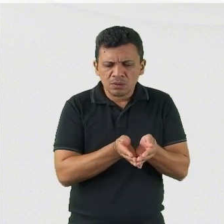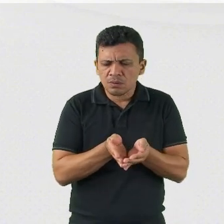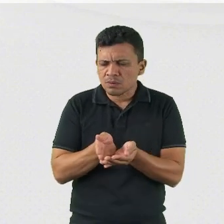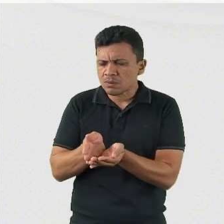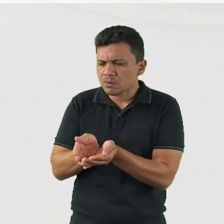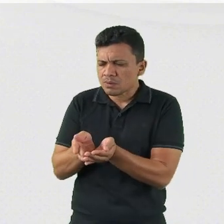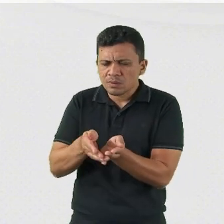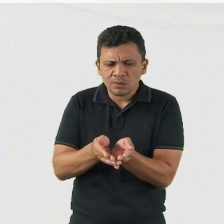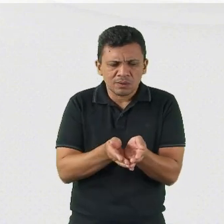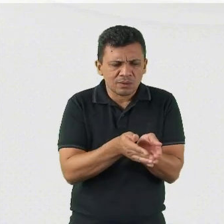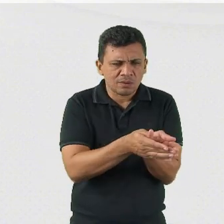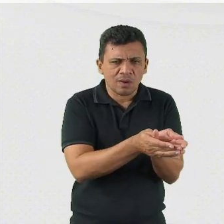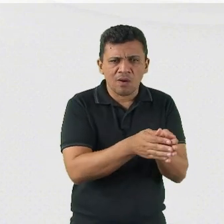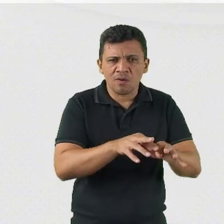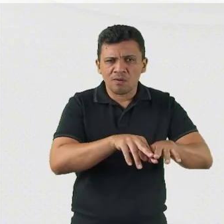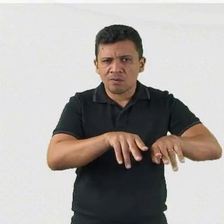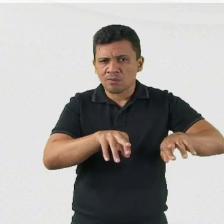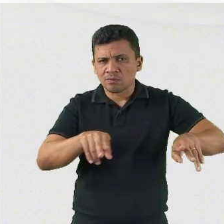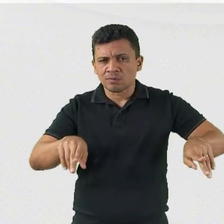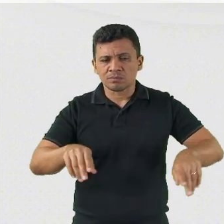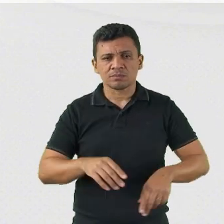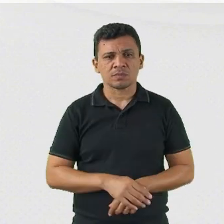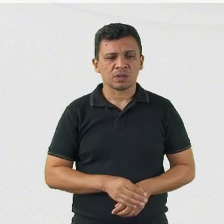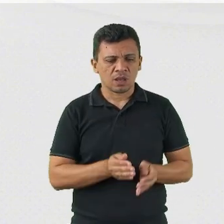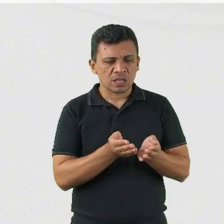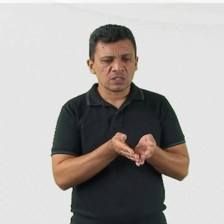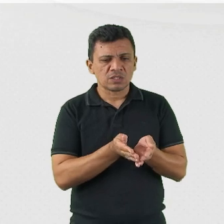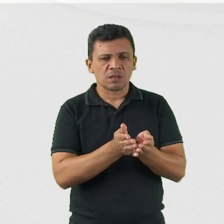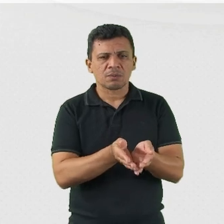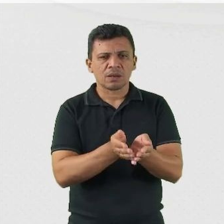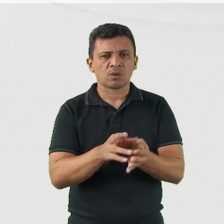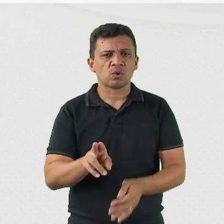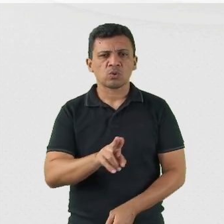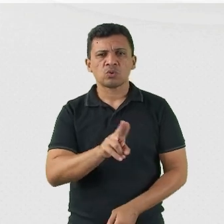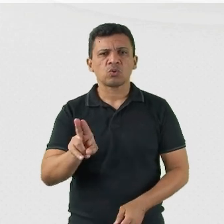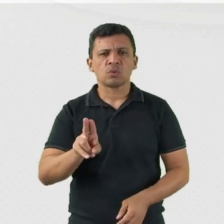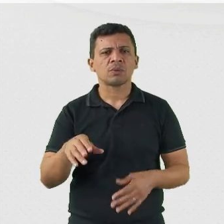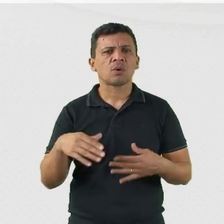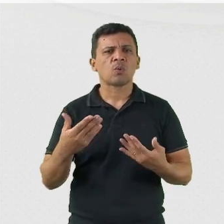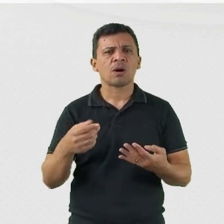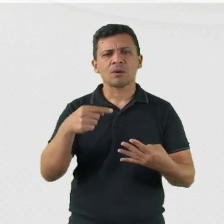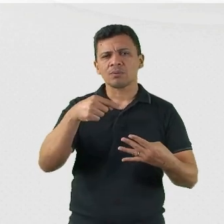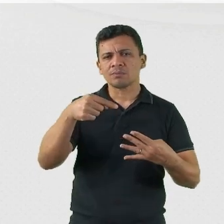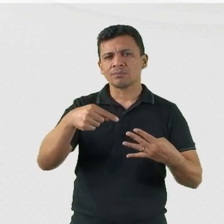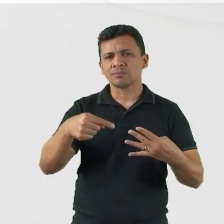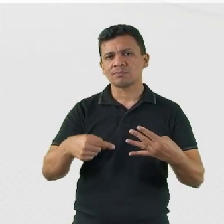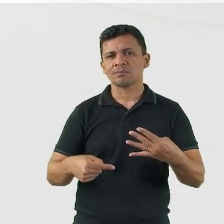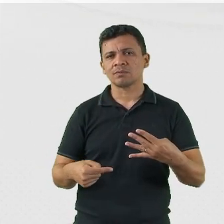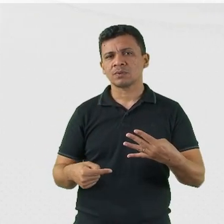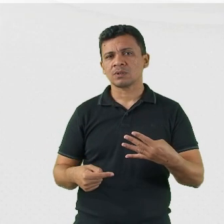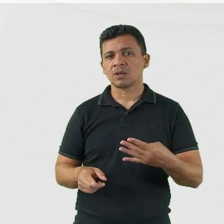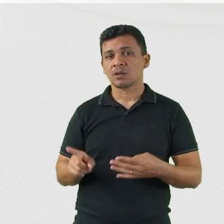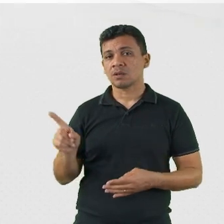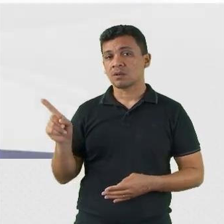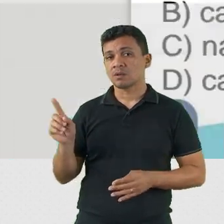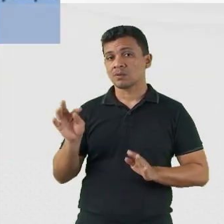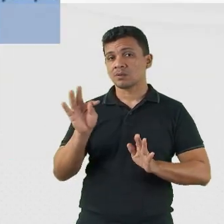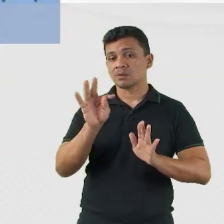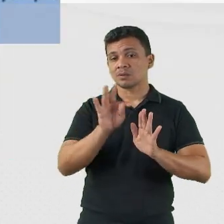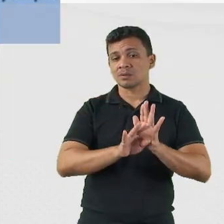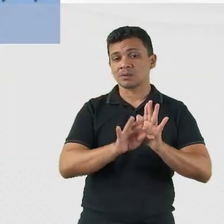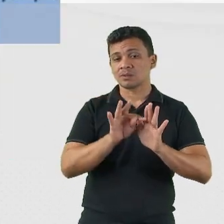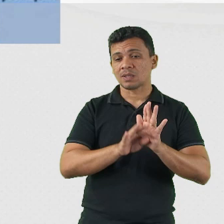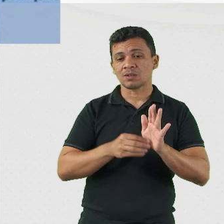canais da cidade. Essas embarcações são chamadas de... E aí, voltando para o texto, a gente tem que